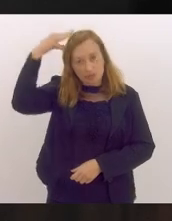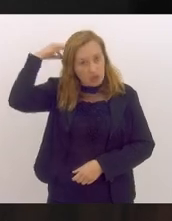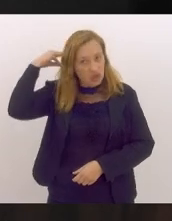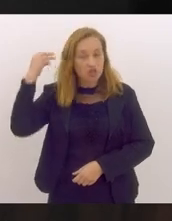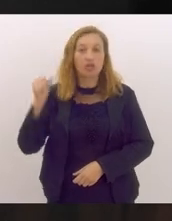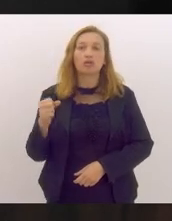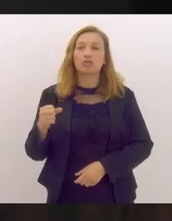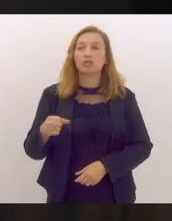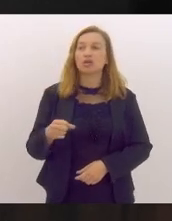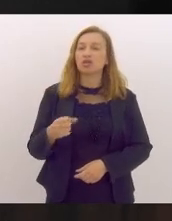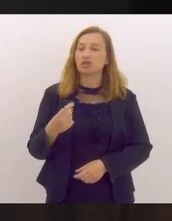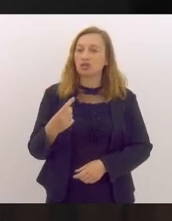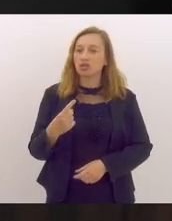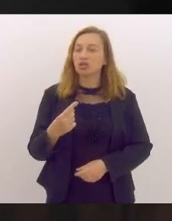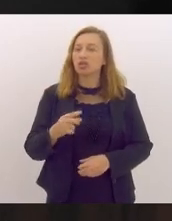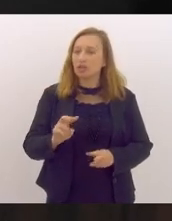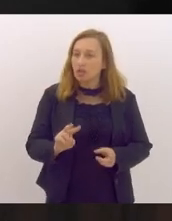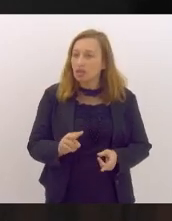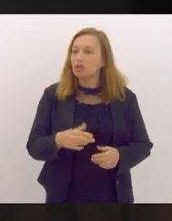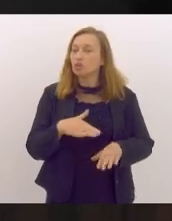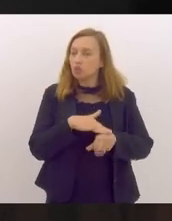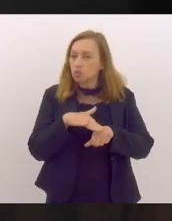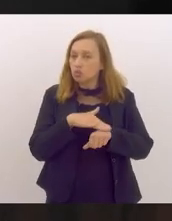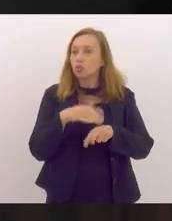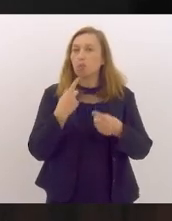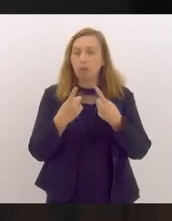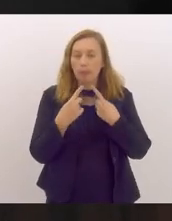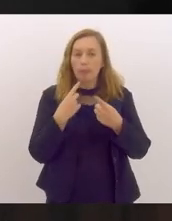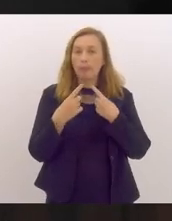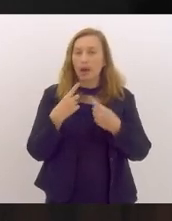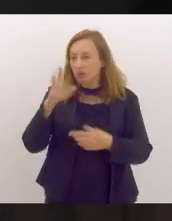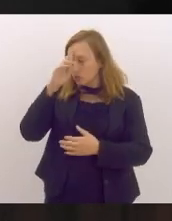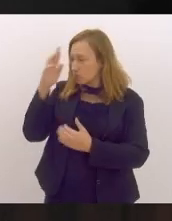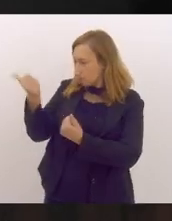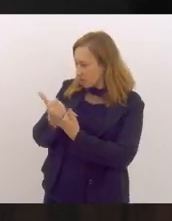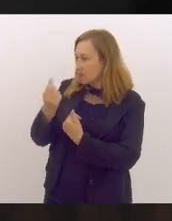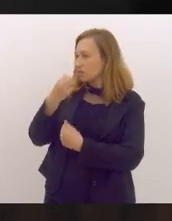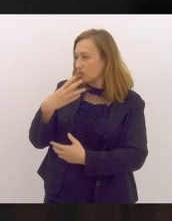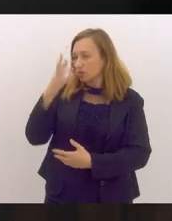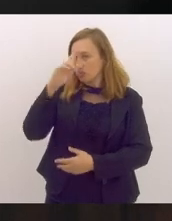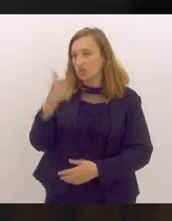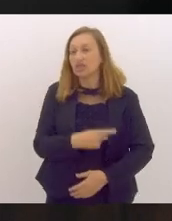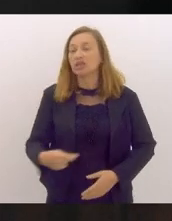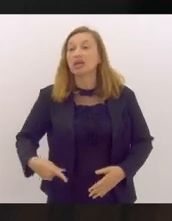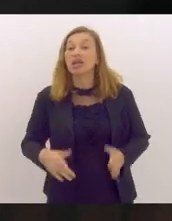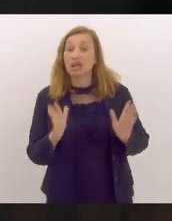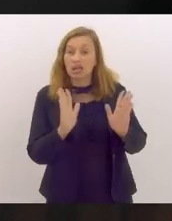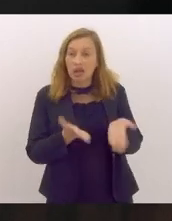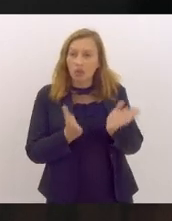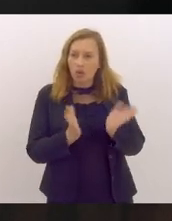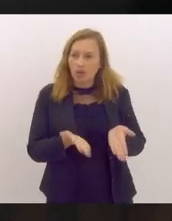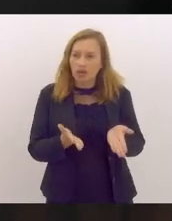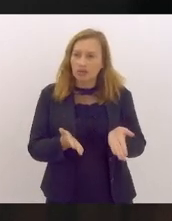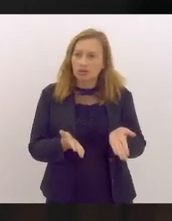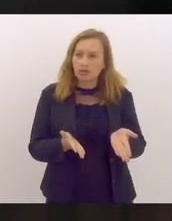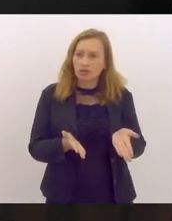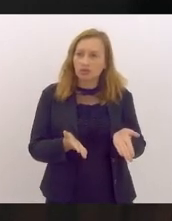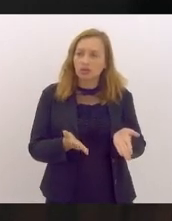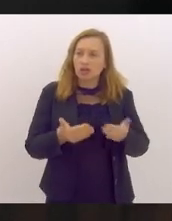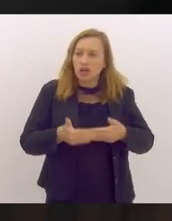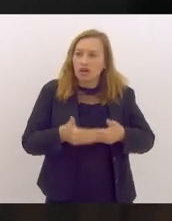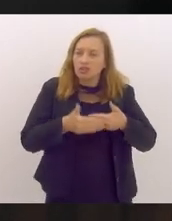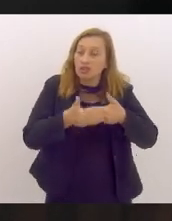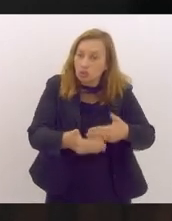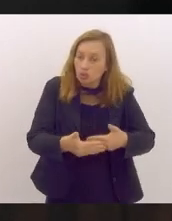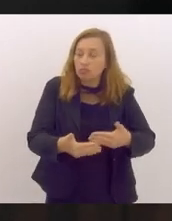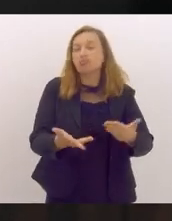e a gente costurou, caminhou, discutiu, foi lá. O senhor foi um grande parceiro, presidente. E agora, hoje avançou